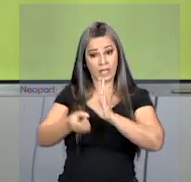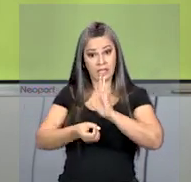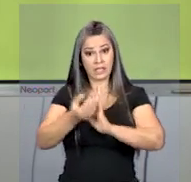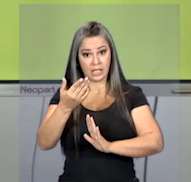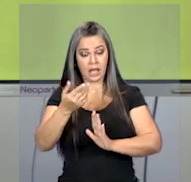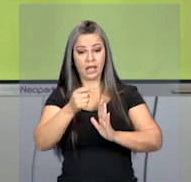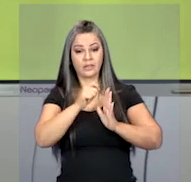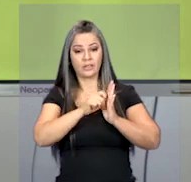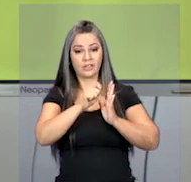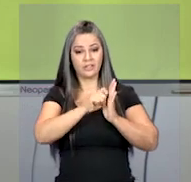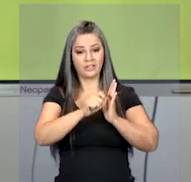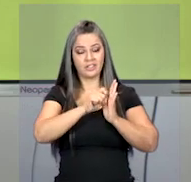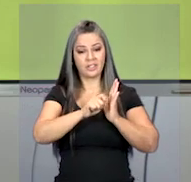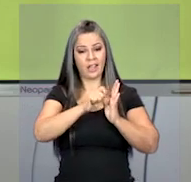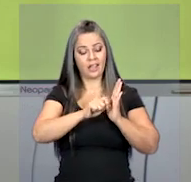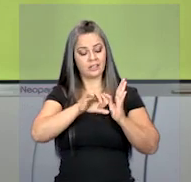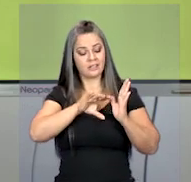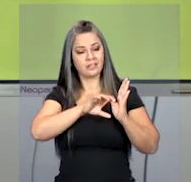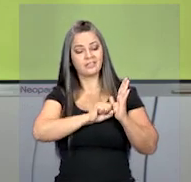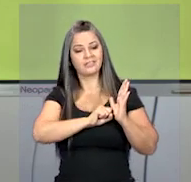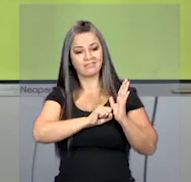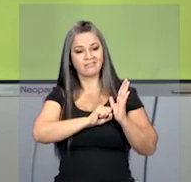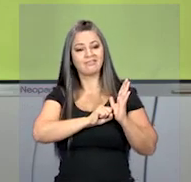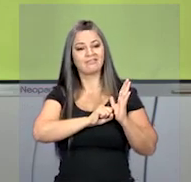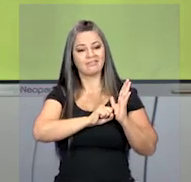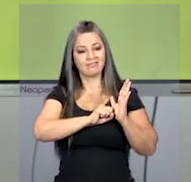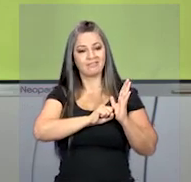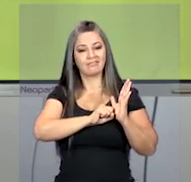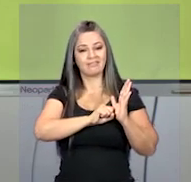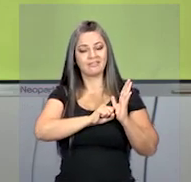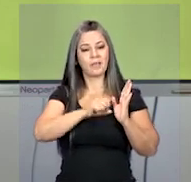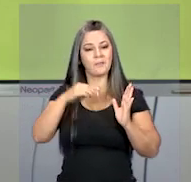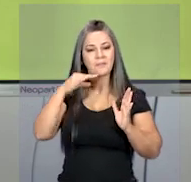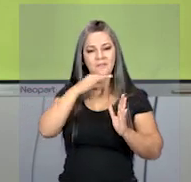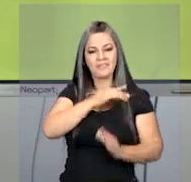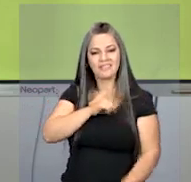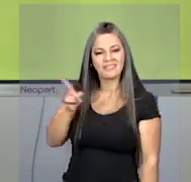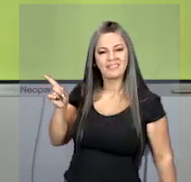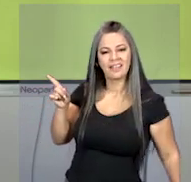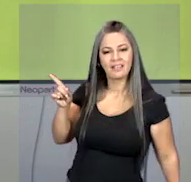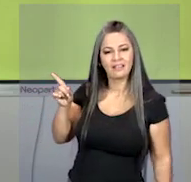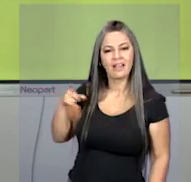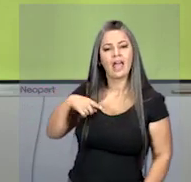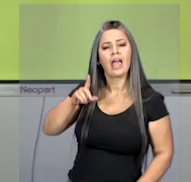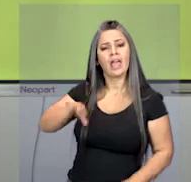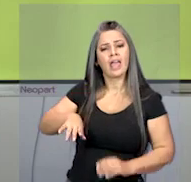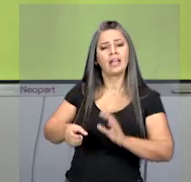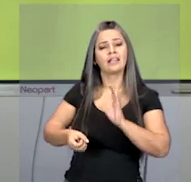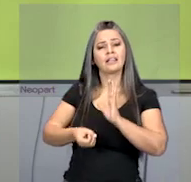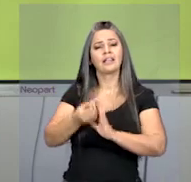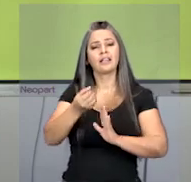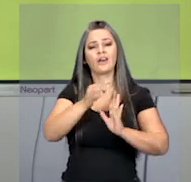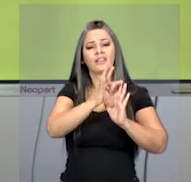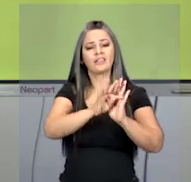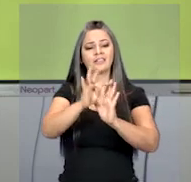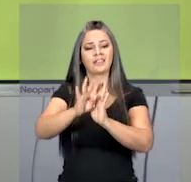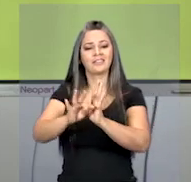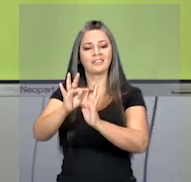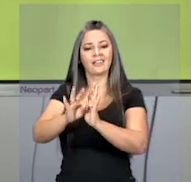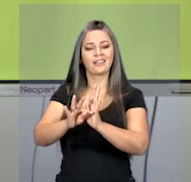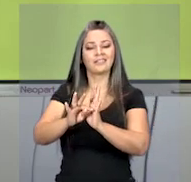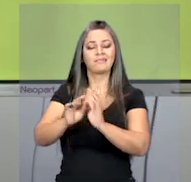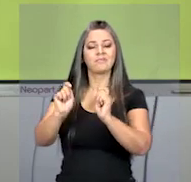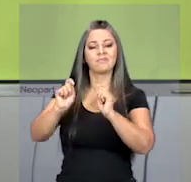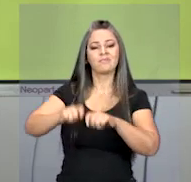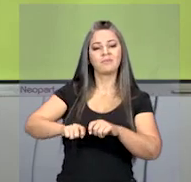dele que o levaram a construir uma narrativa especial para várias pessoas, né? Para sonhar. Eu quero